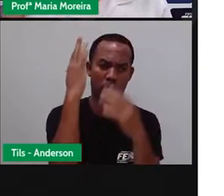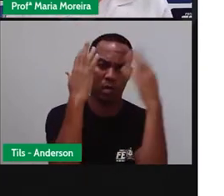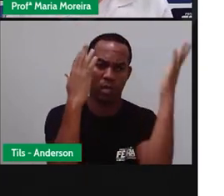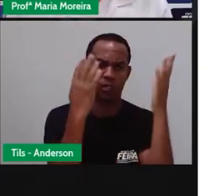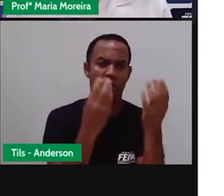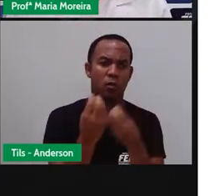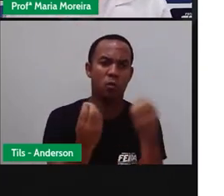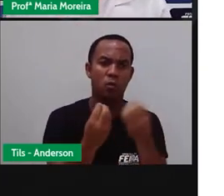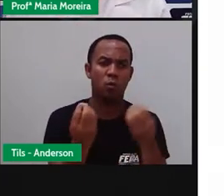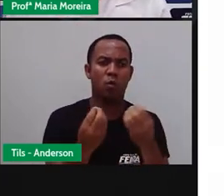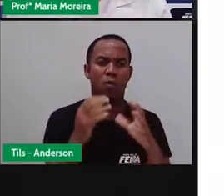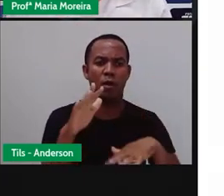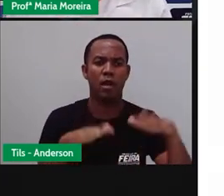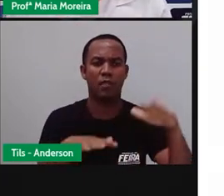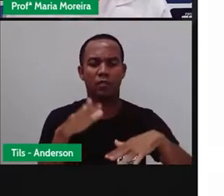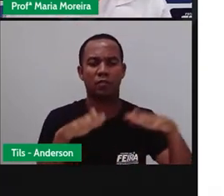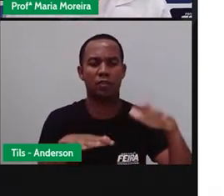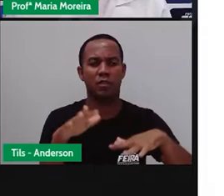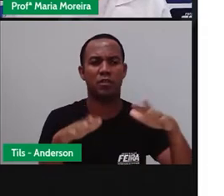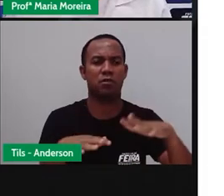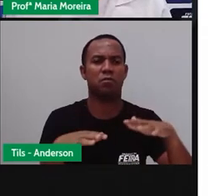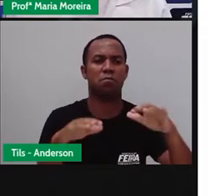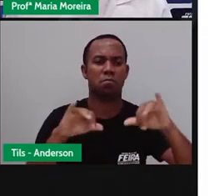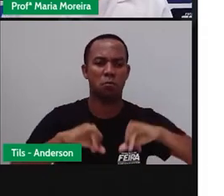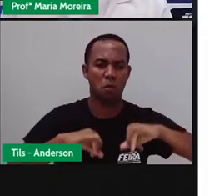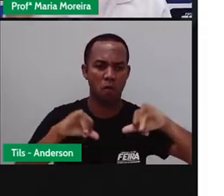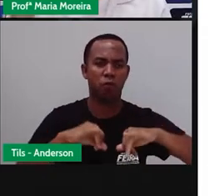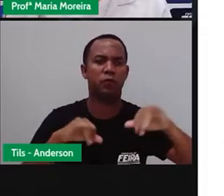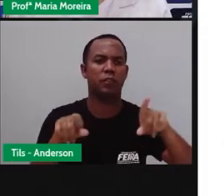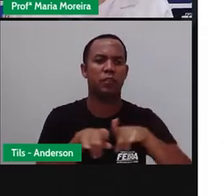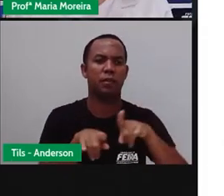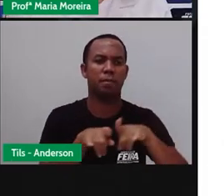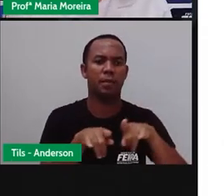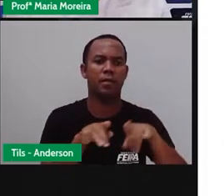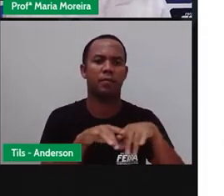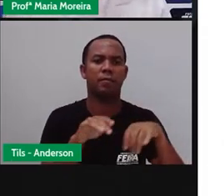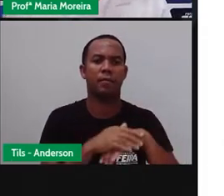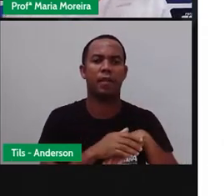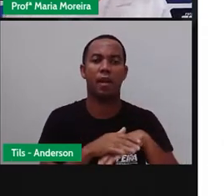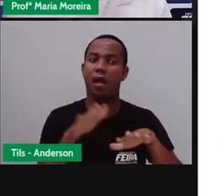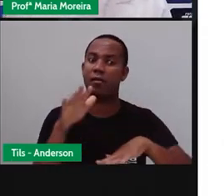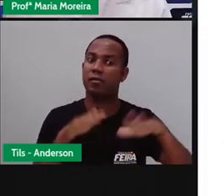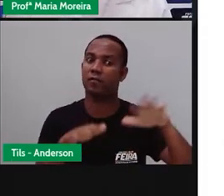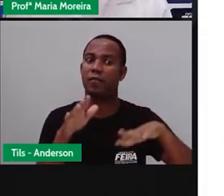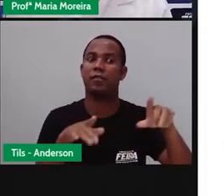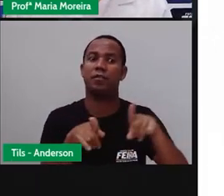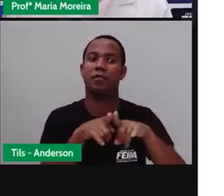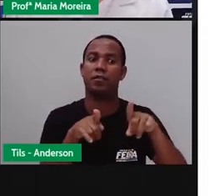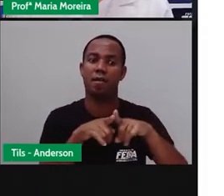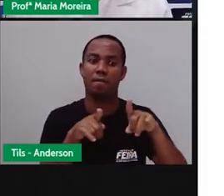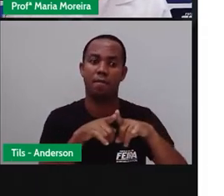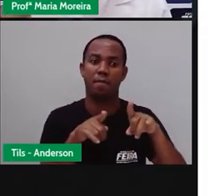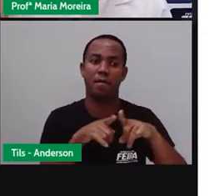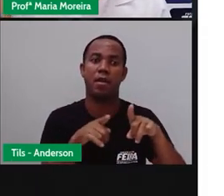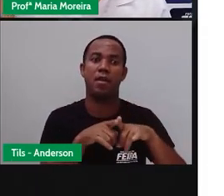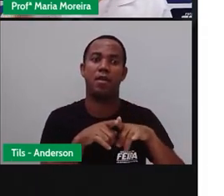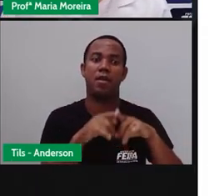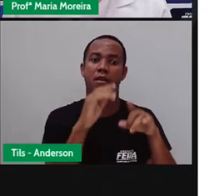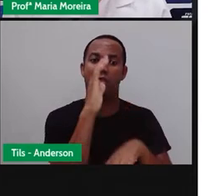que a natureza, ela às vezes joga dura aí com o ser humano e acaba revidando, né, isso, a poluição de